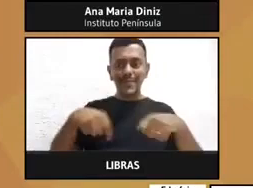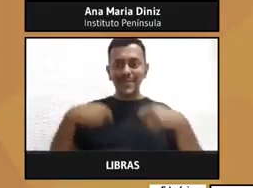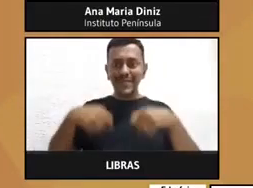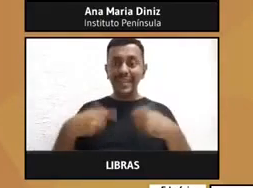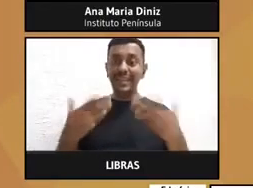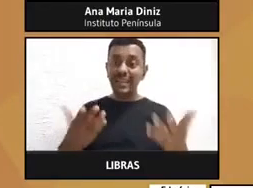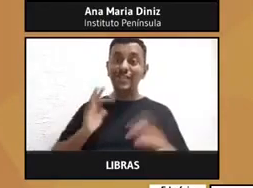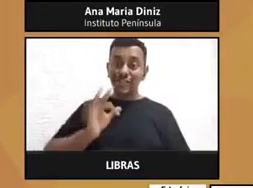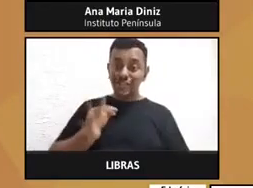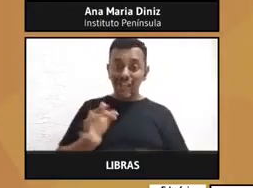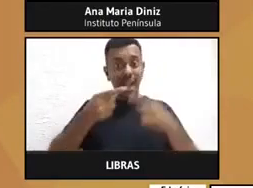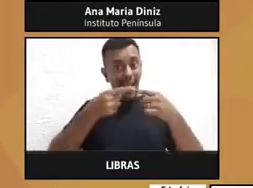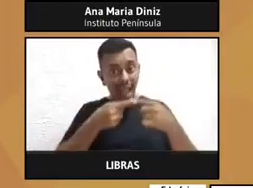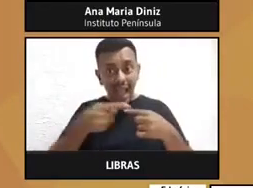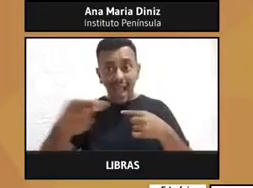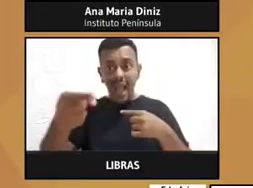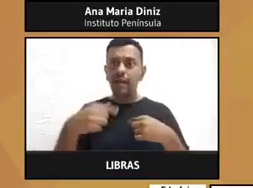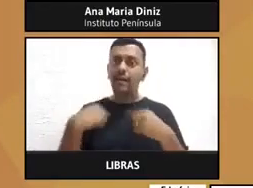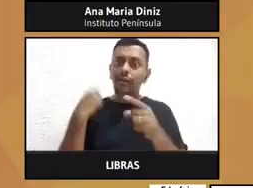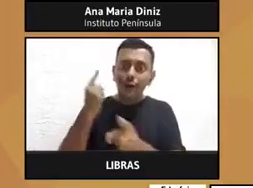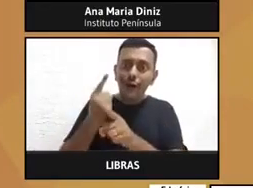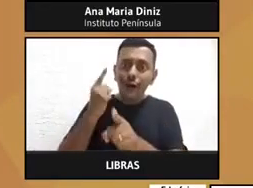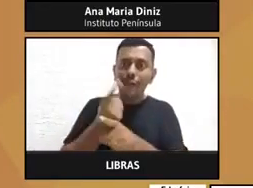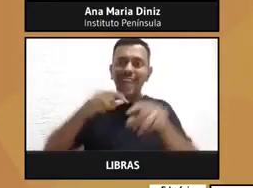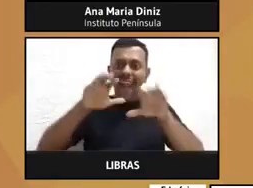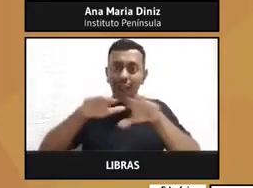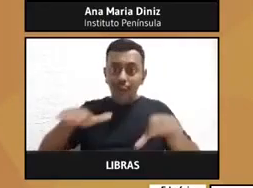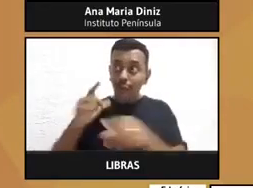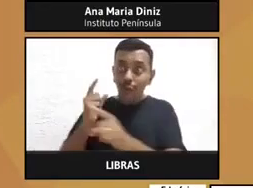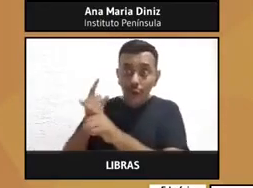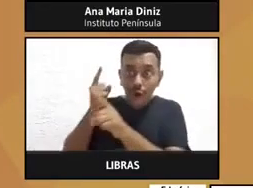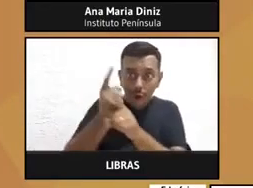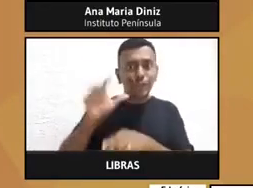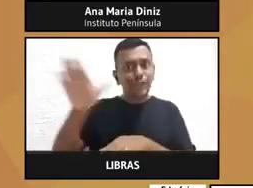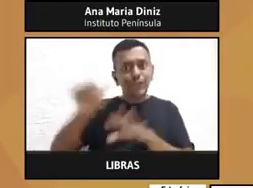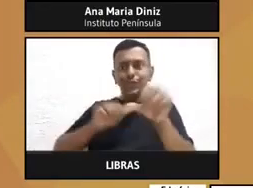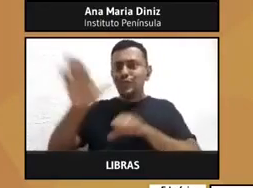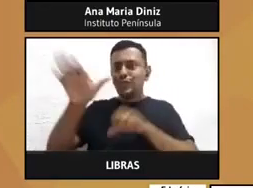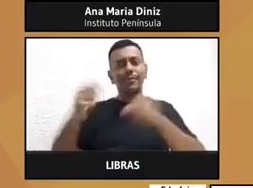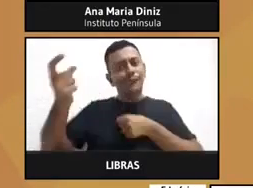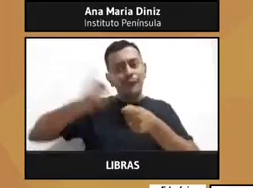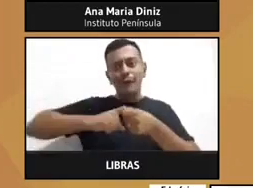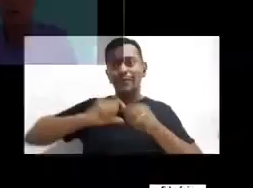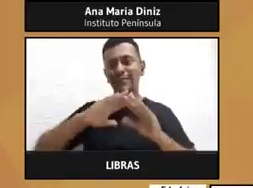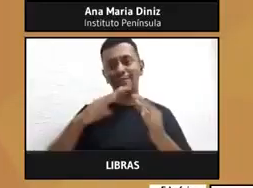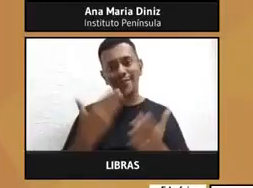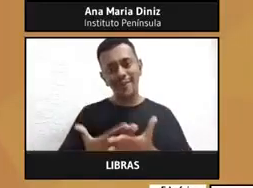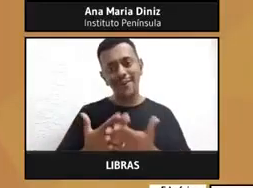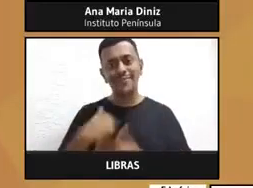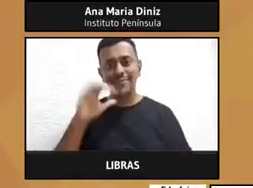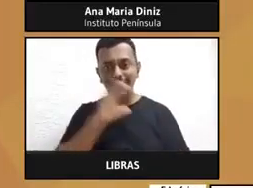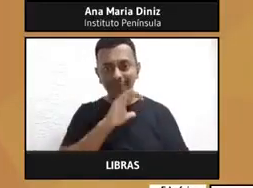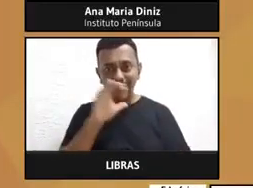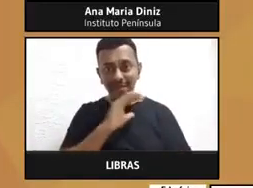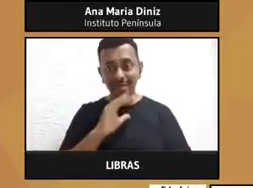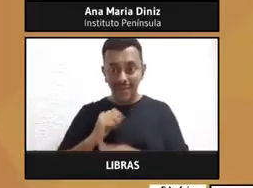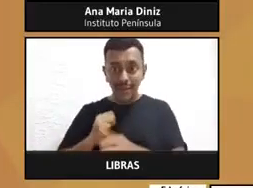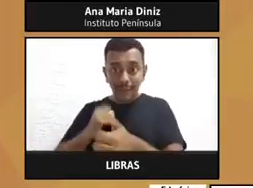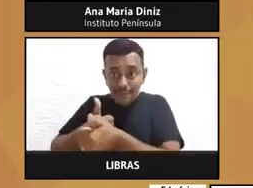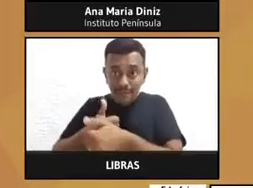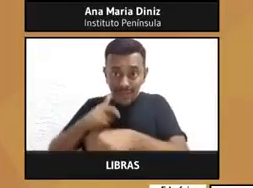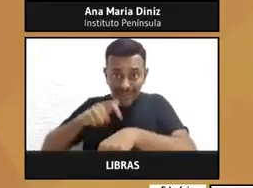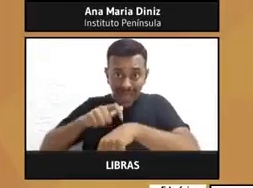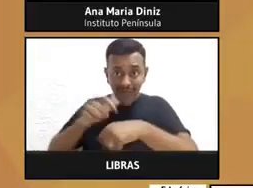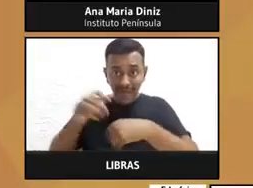curto prazo é encontre seus alunos e traga-os de volta para a escola, isso é importante. Mas para o longo prazo,